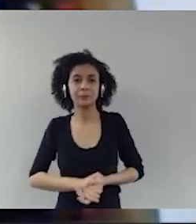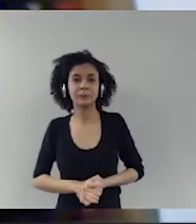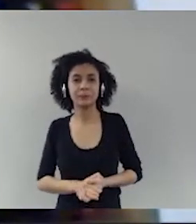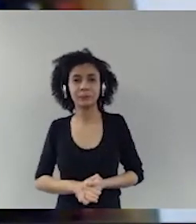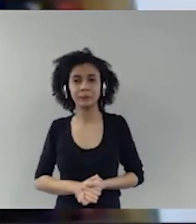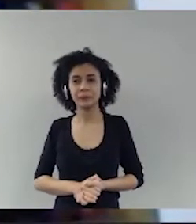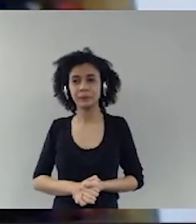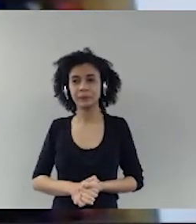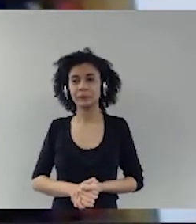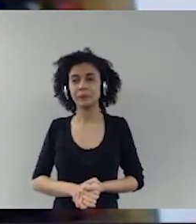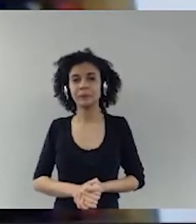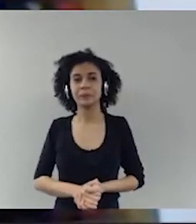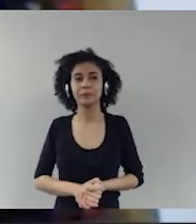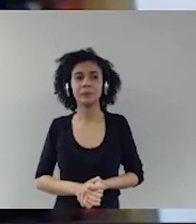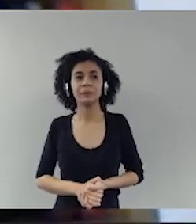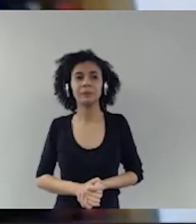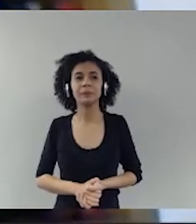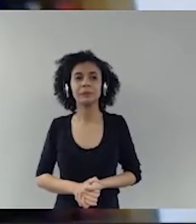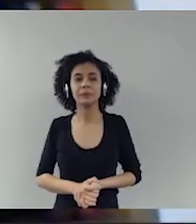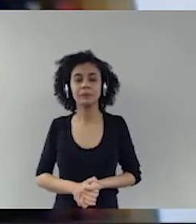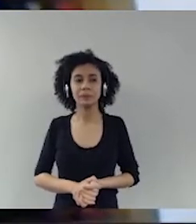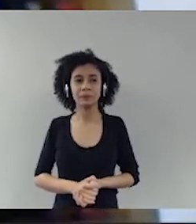Deixa eu só...